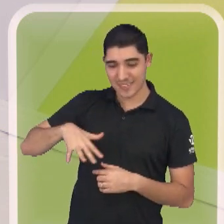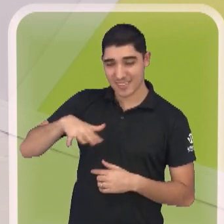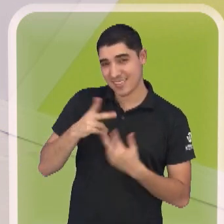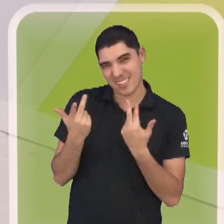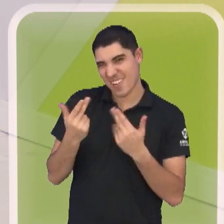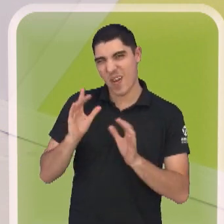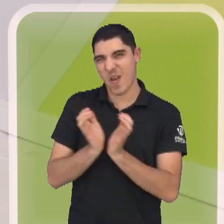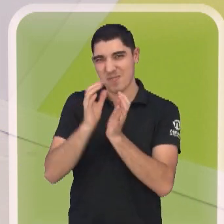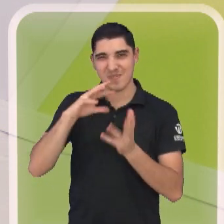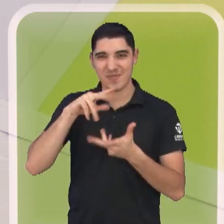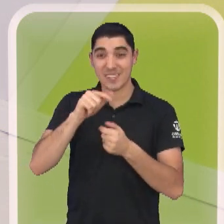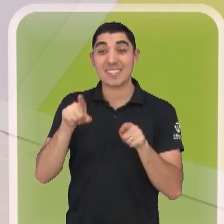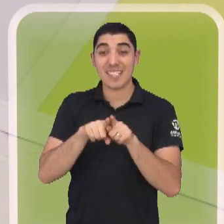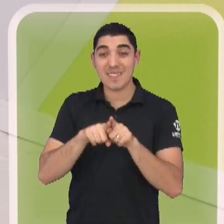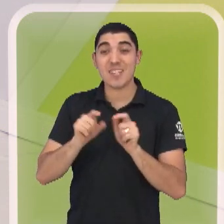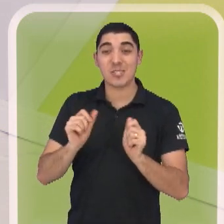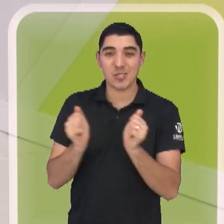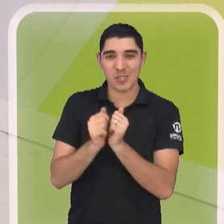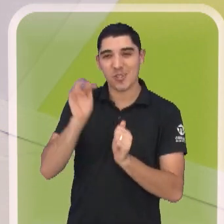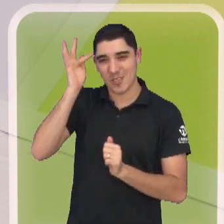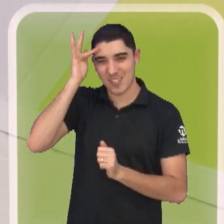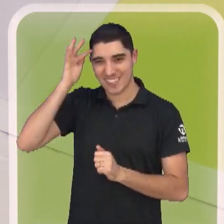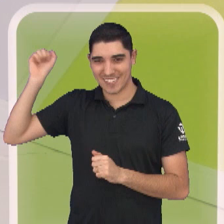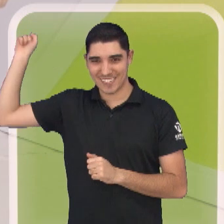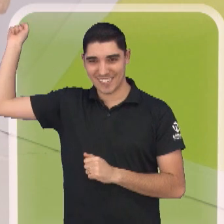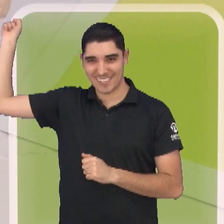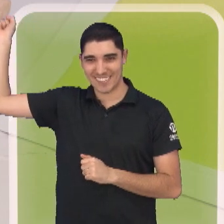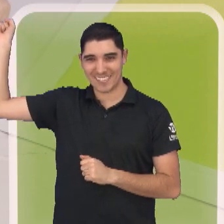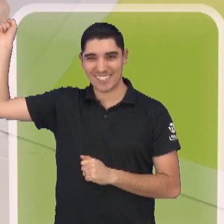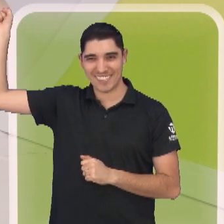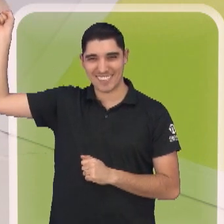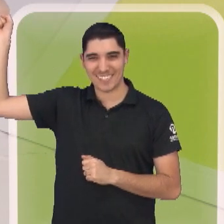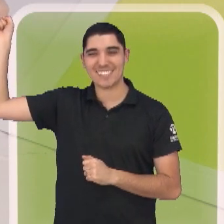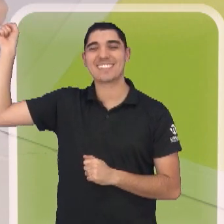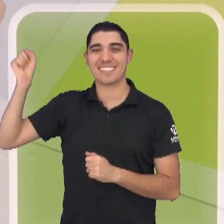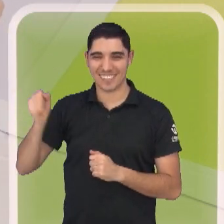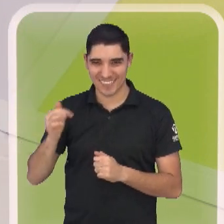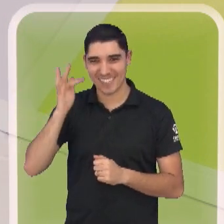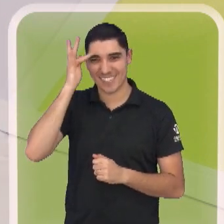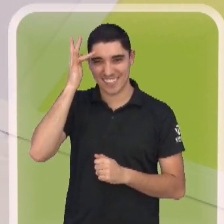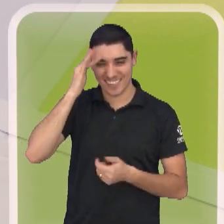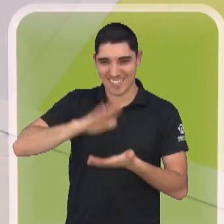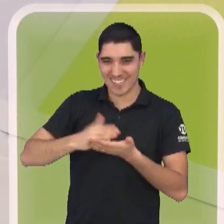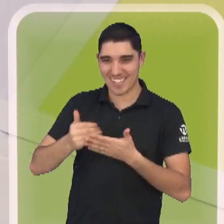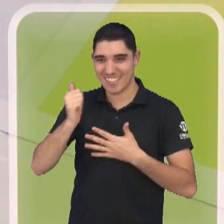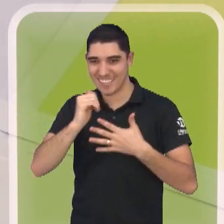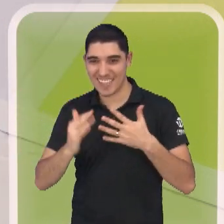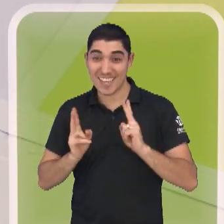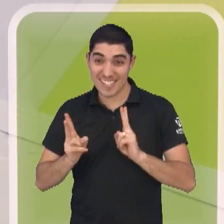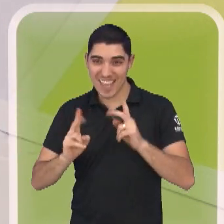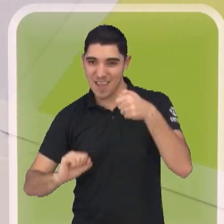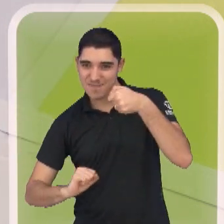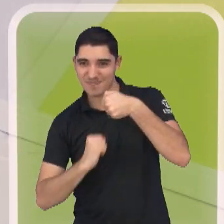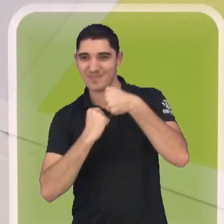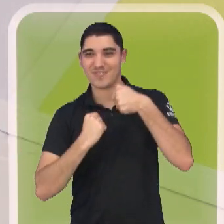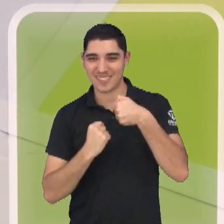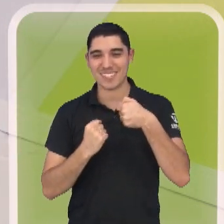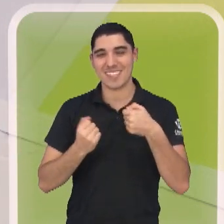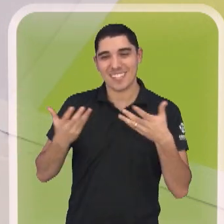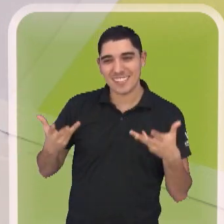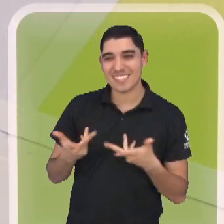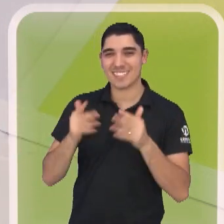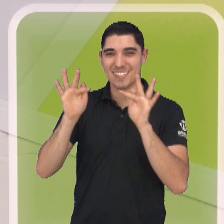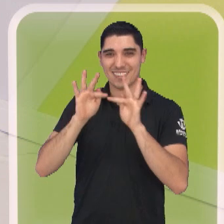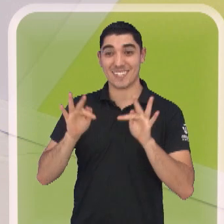na Copa do Mundo e olha só aqui com a gente também o nosso querido Luiz Fernando nosso tradutor de libras nosso soquinho Maroto de sempre sempre deixando